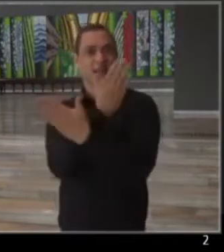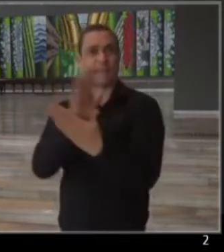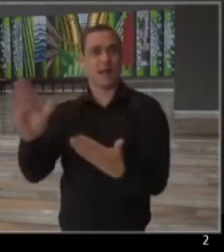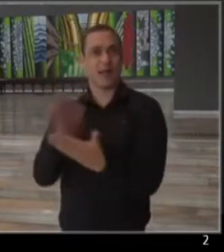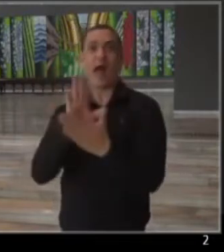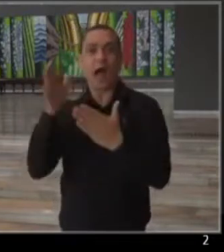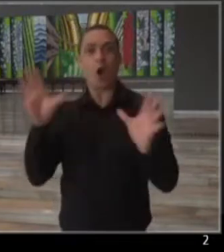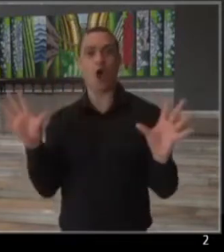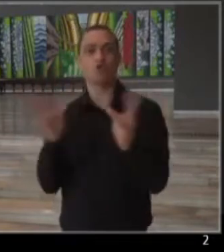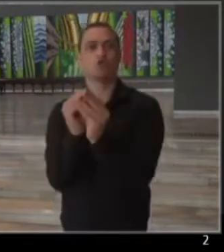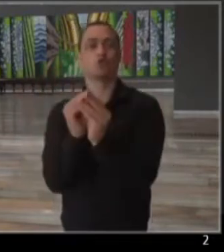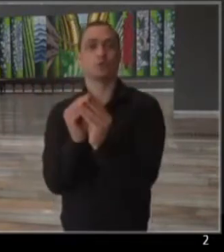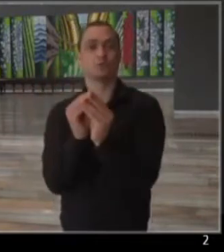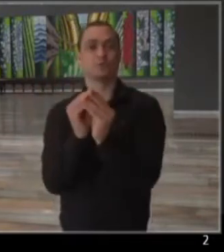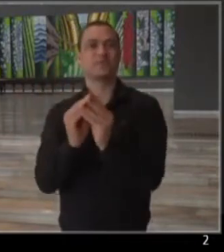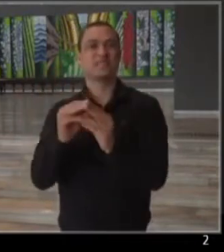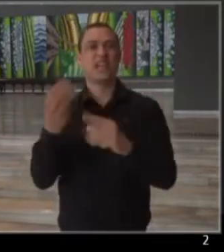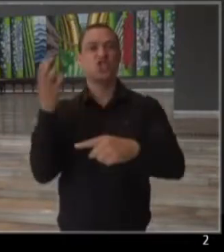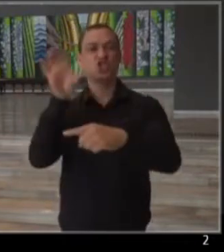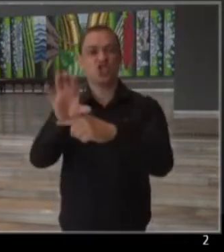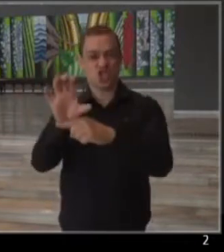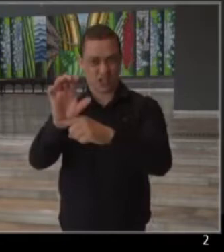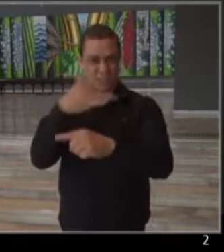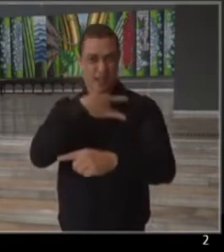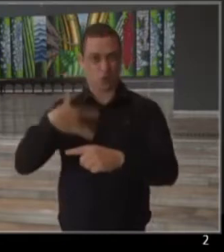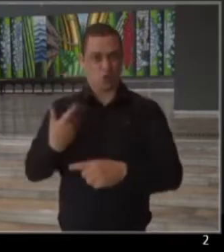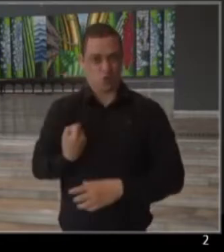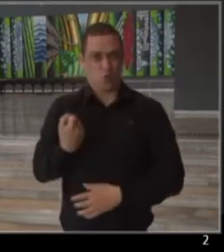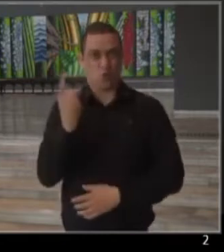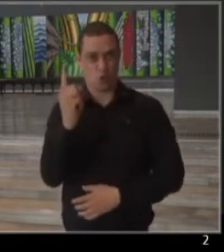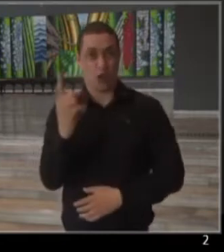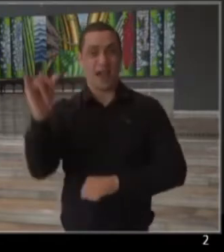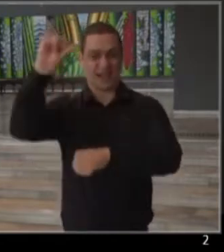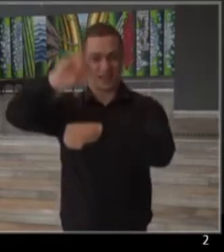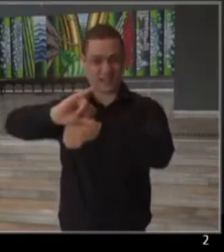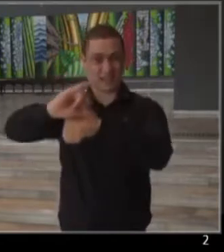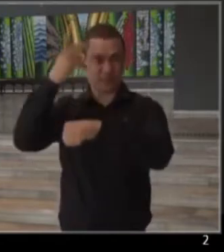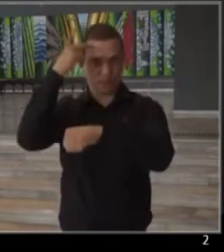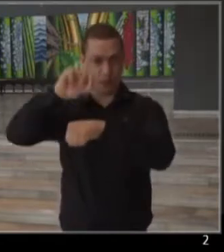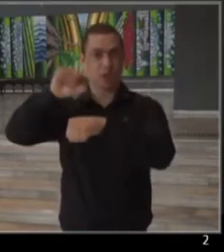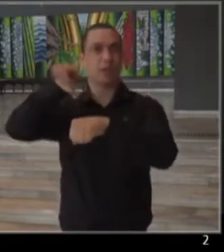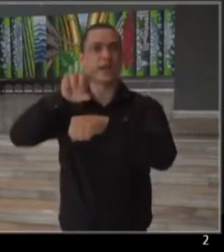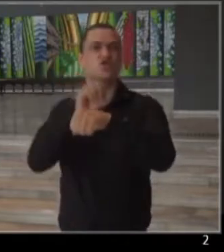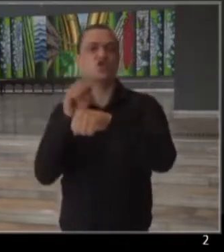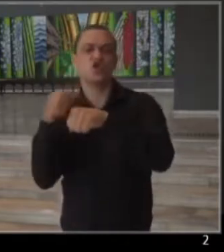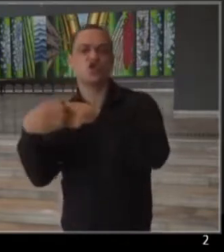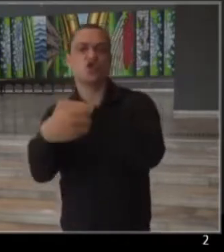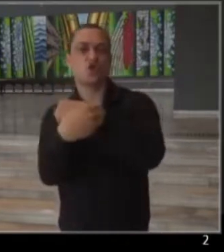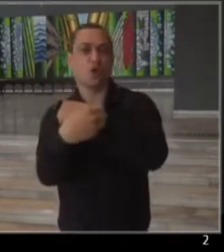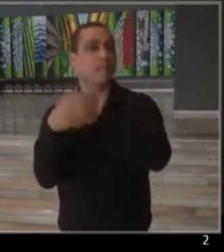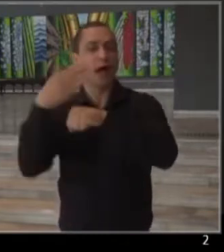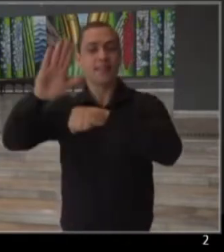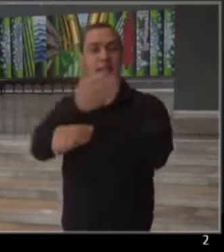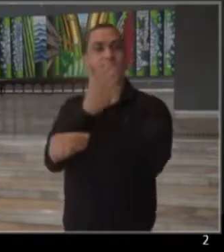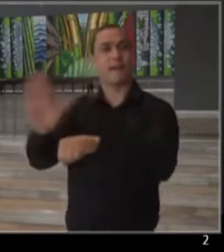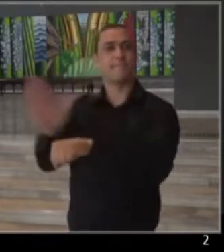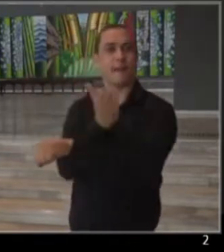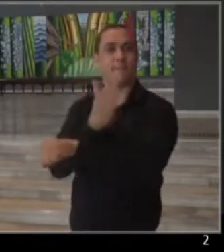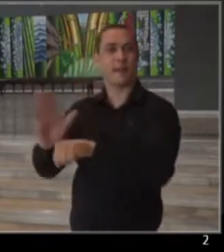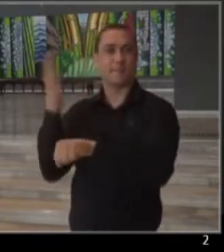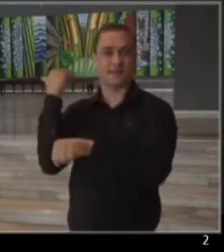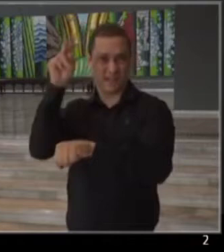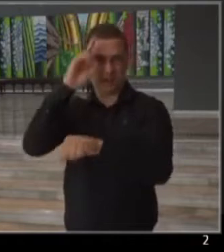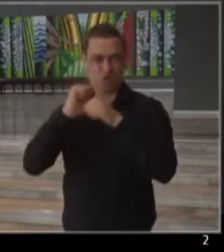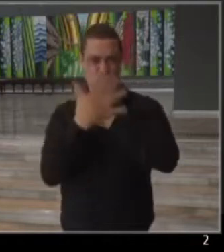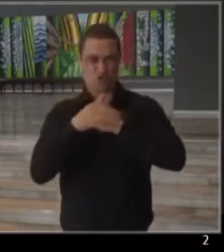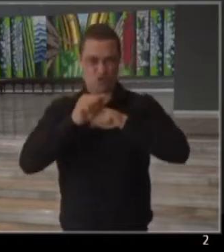DRS-1, Divisão Regional de Saúde 1, que abrange toda a região metropolitana de São Paulo, que foi desmembrada no